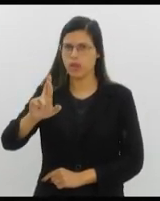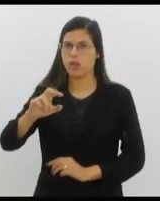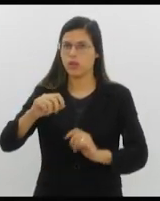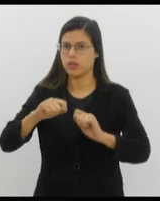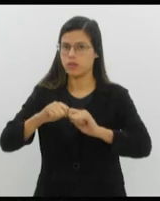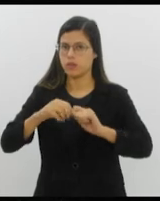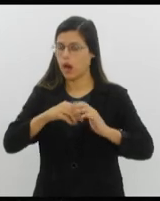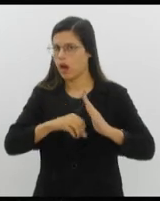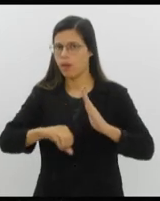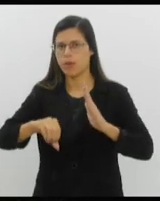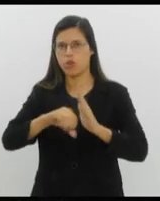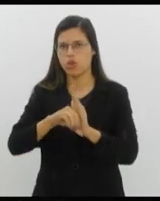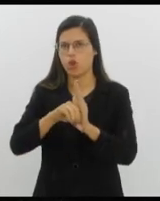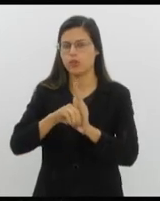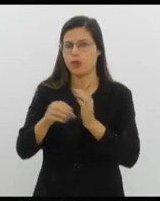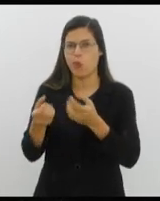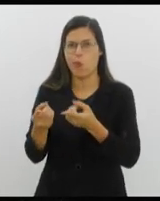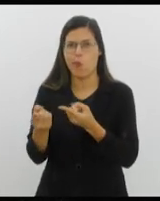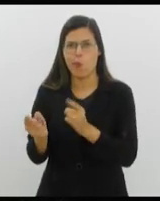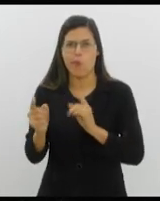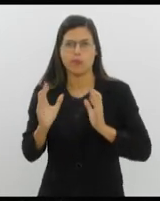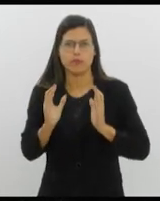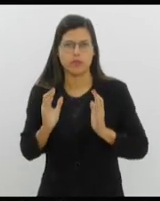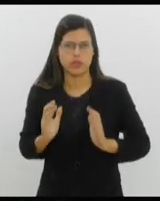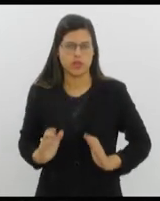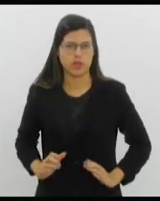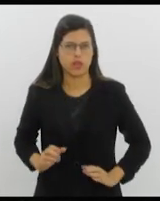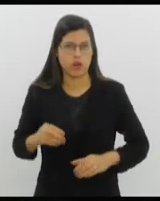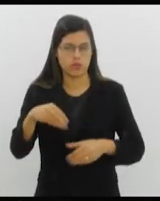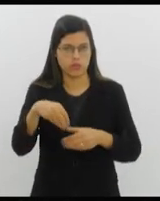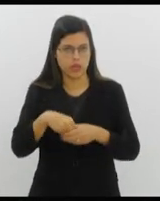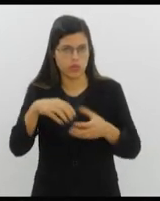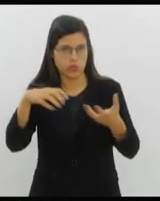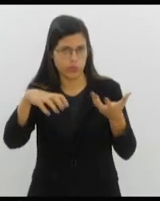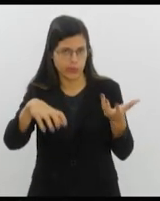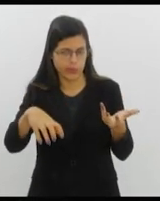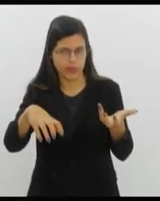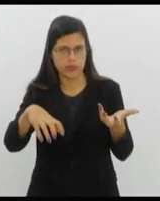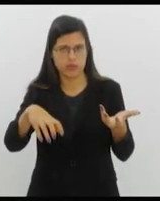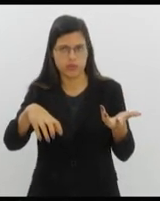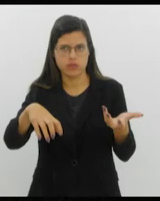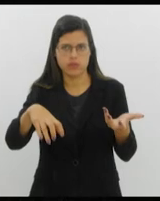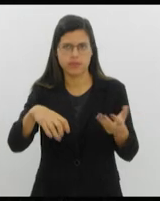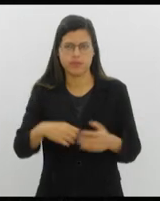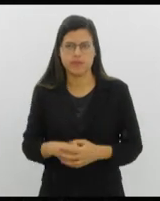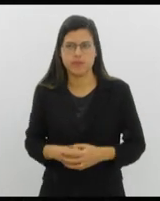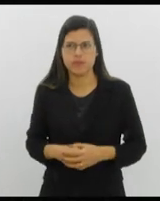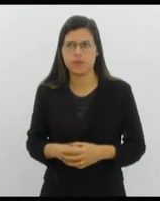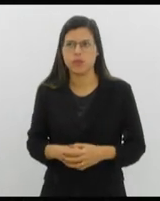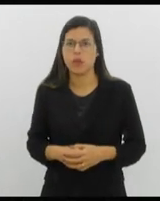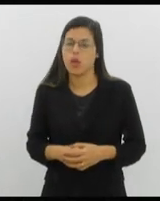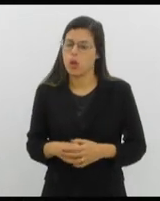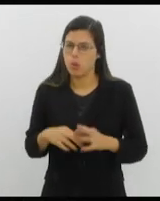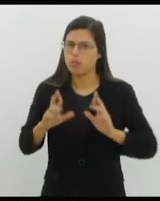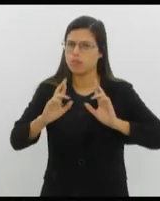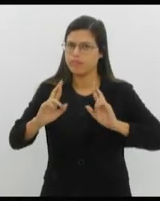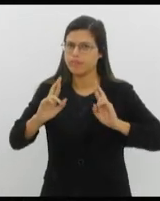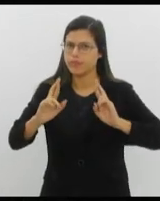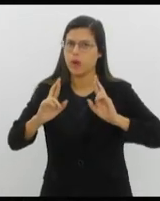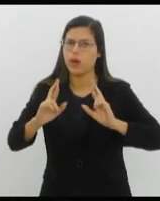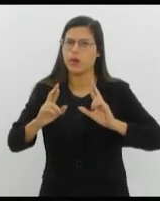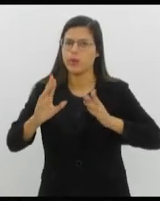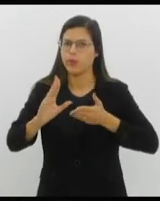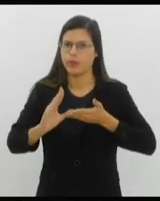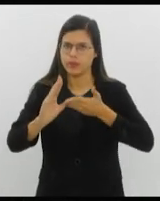criminosa agrediu um cidadão dentro da Casa do Povo, no Congresso Nacional. Espero que o Conselho de Ética daquela